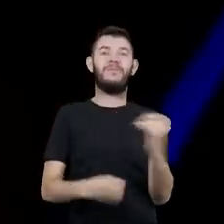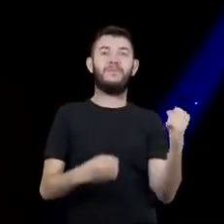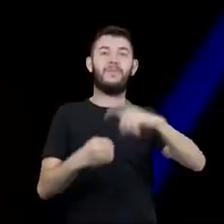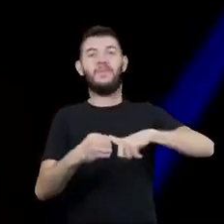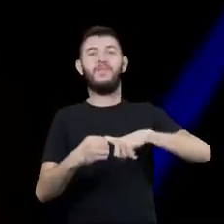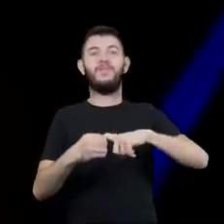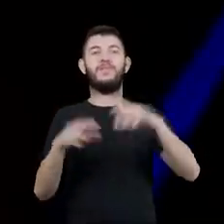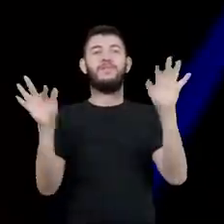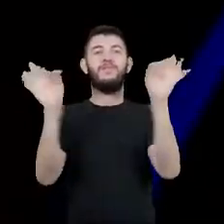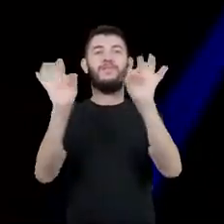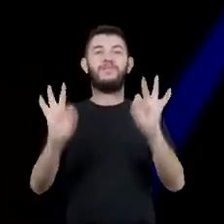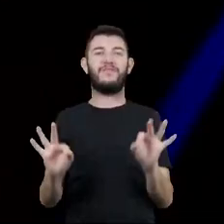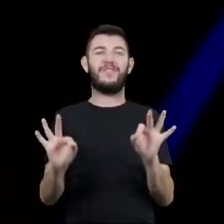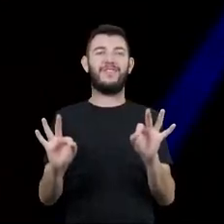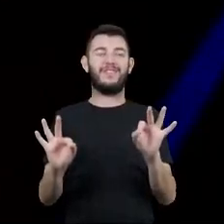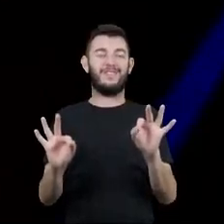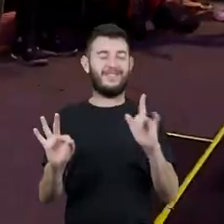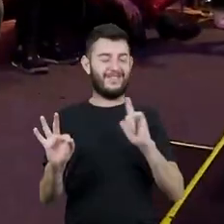Muito obrigado.